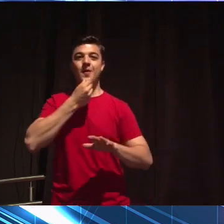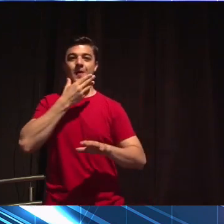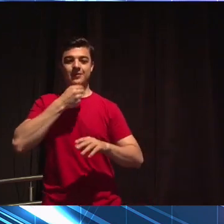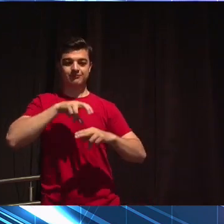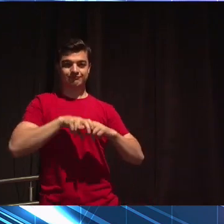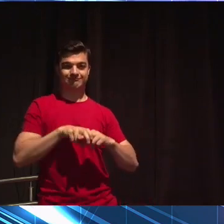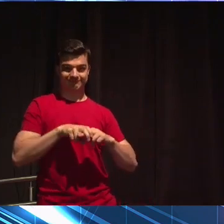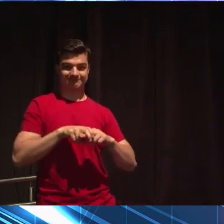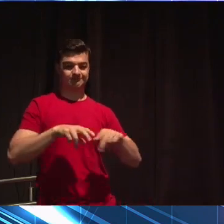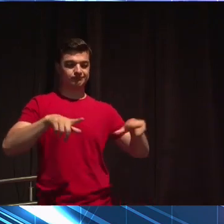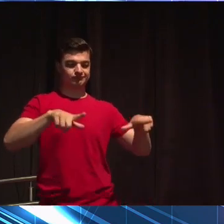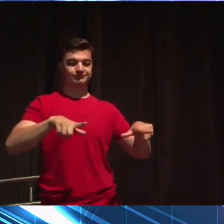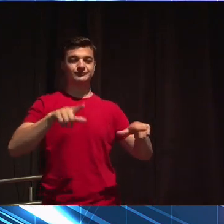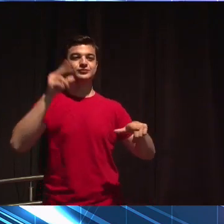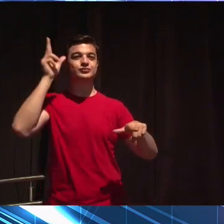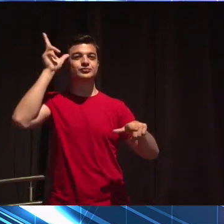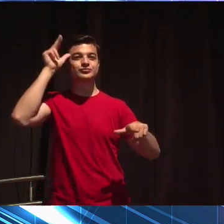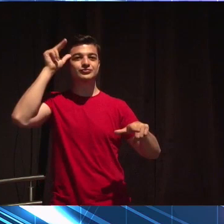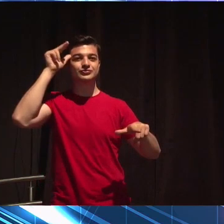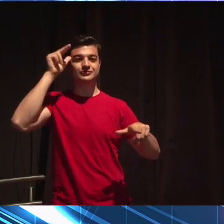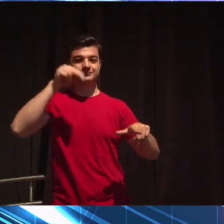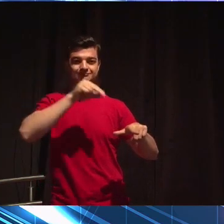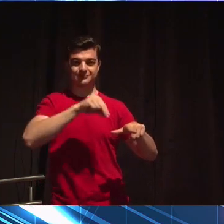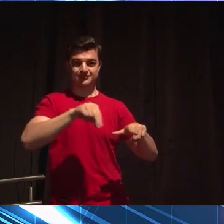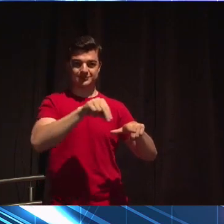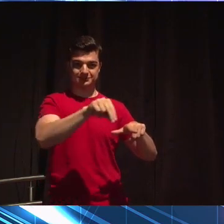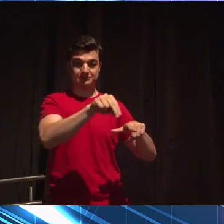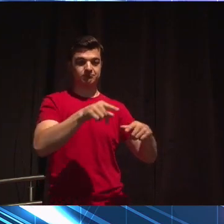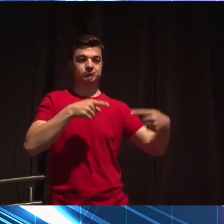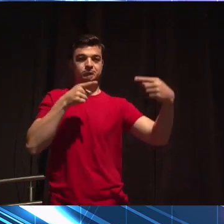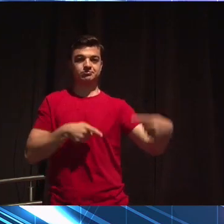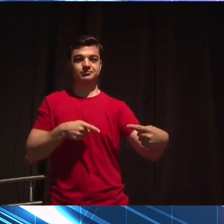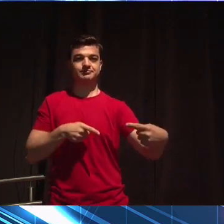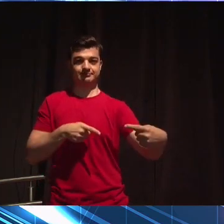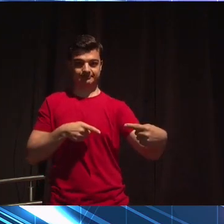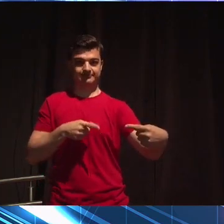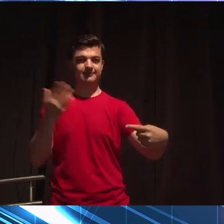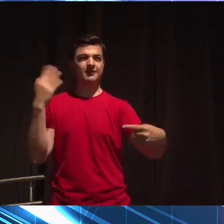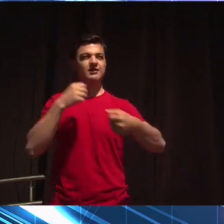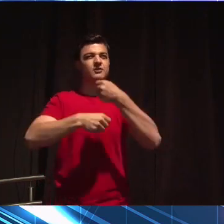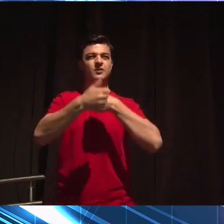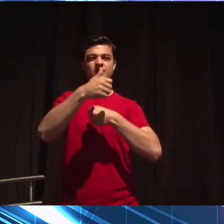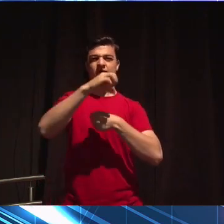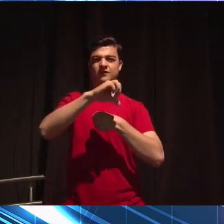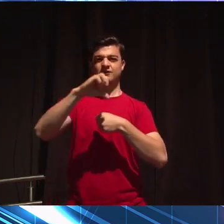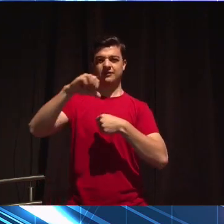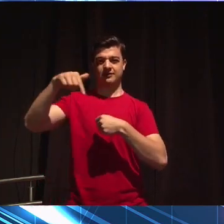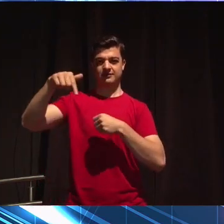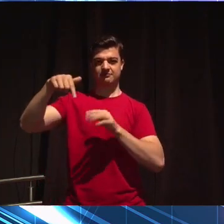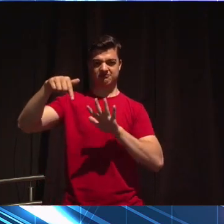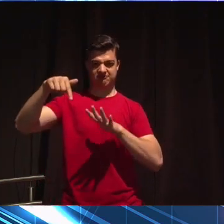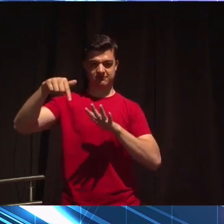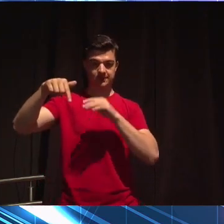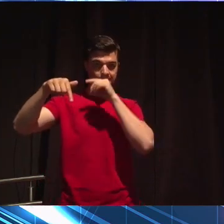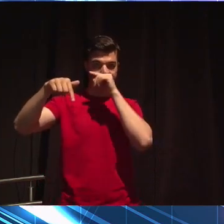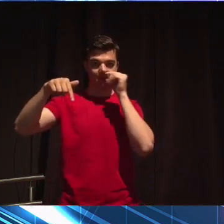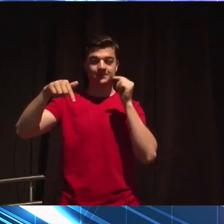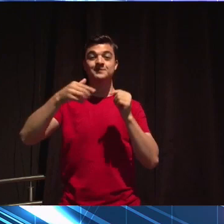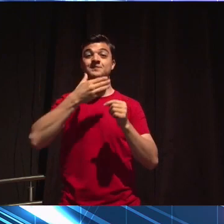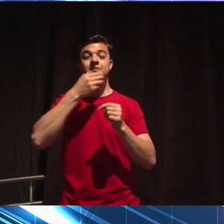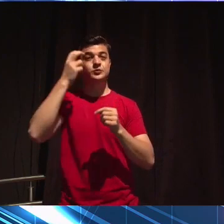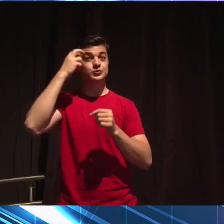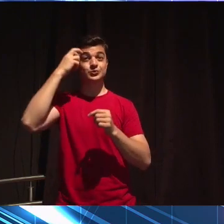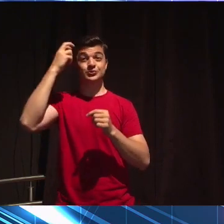humano no jogo de xadrez. E se considerava aquela data, 97, uma data muito, muito importante, né? Porque, poxa, afinal de